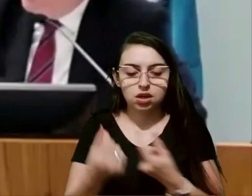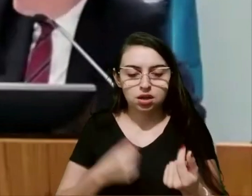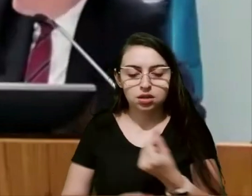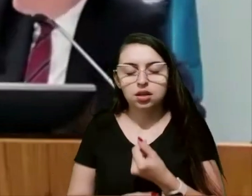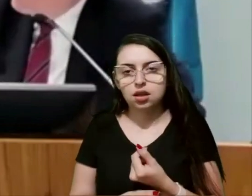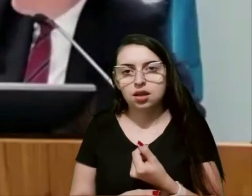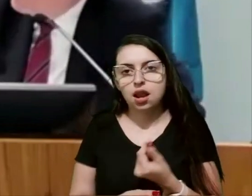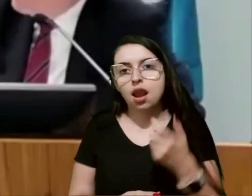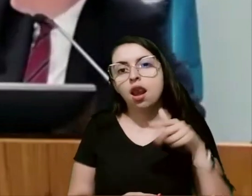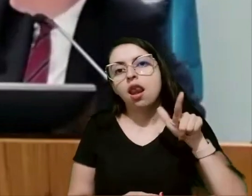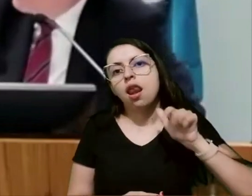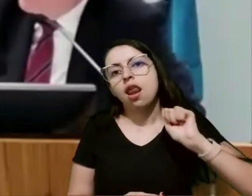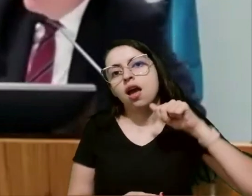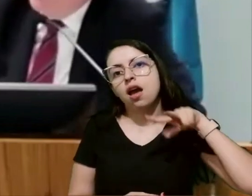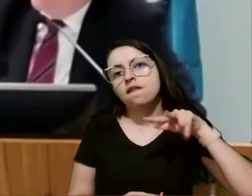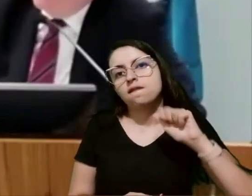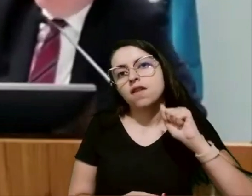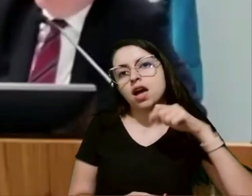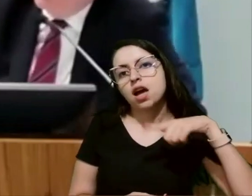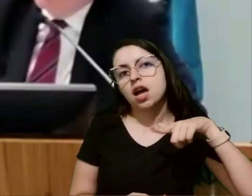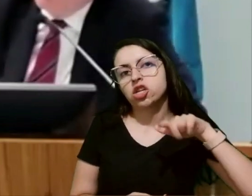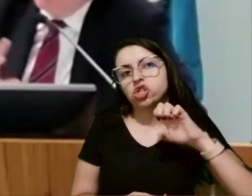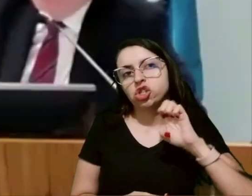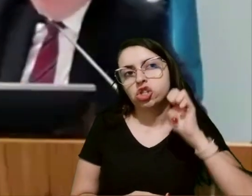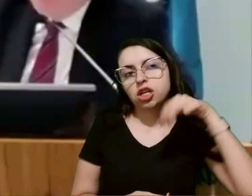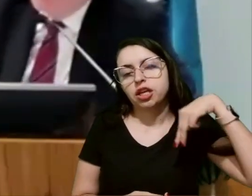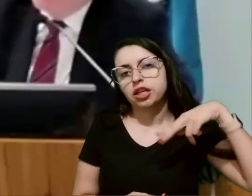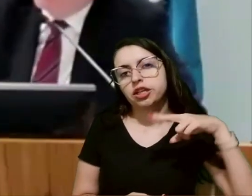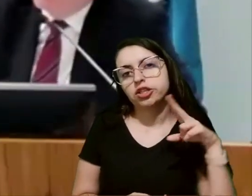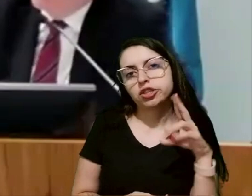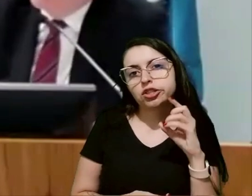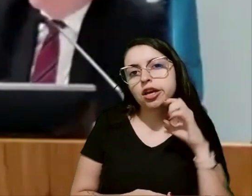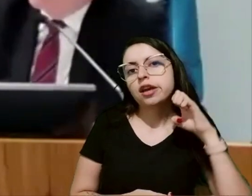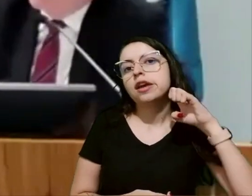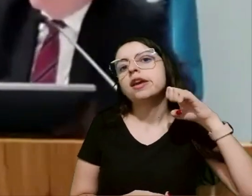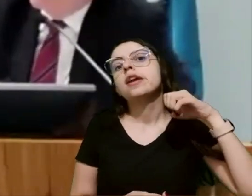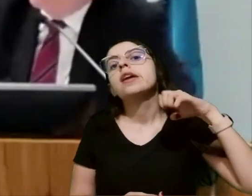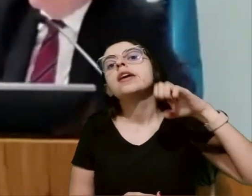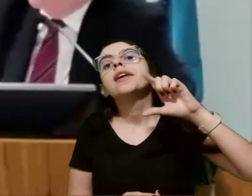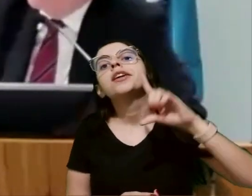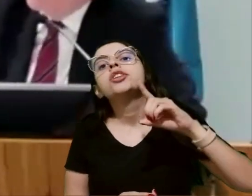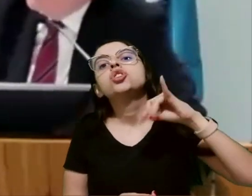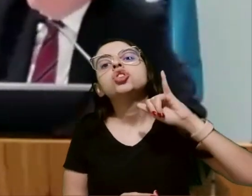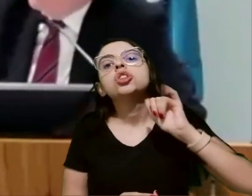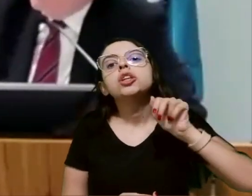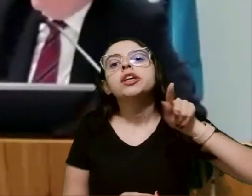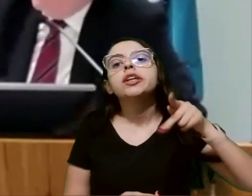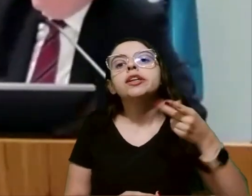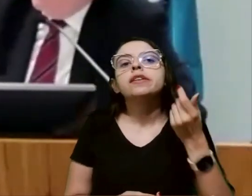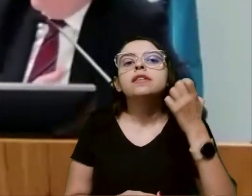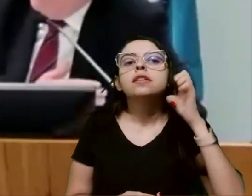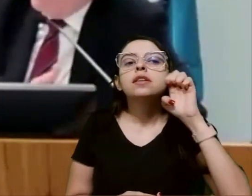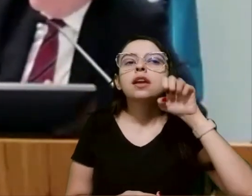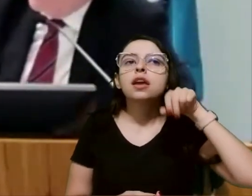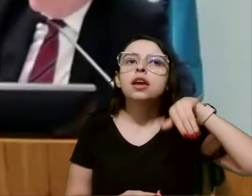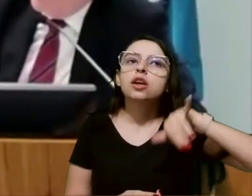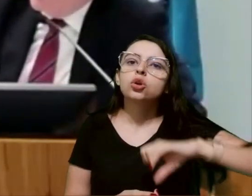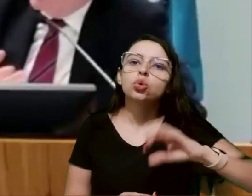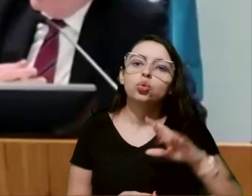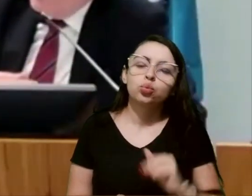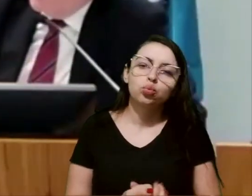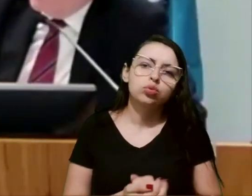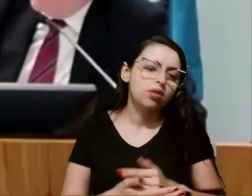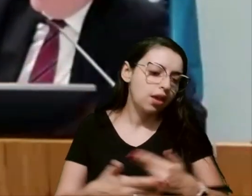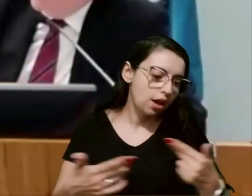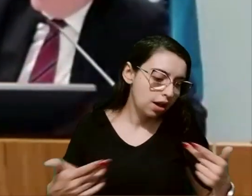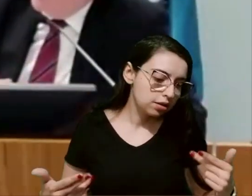contra o sistema financeiro nacional e lavagem de dinheiro. Eram duas, depois foi especializada uma terceira vara, a segunda, a sexta, a décima. E mais recentemente,